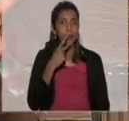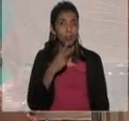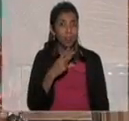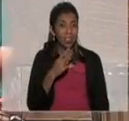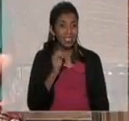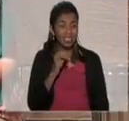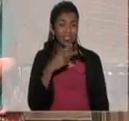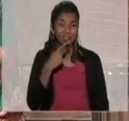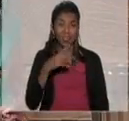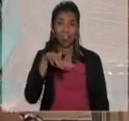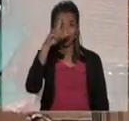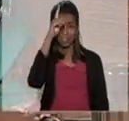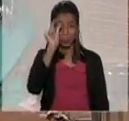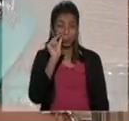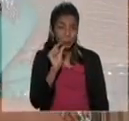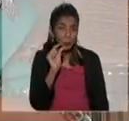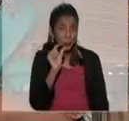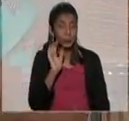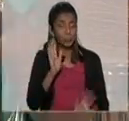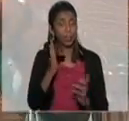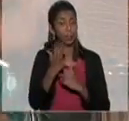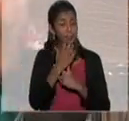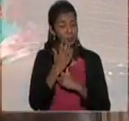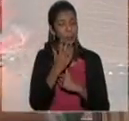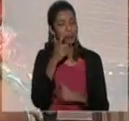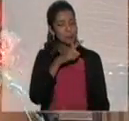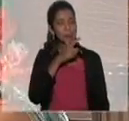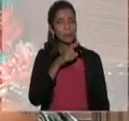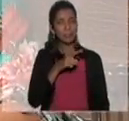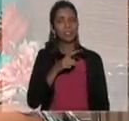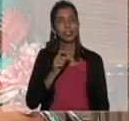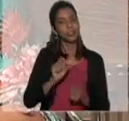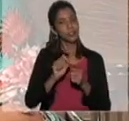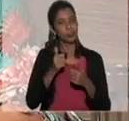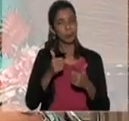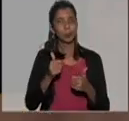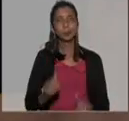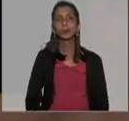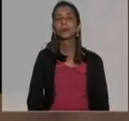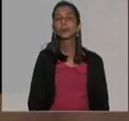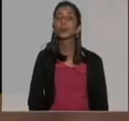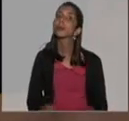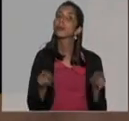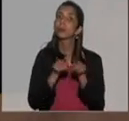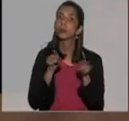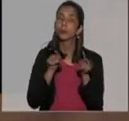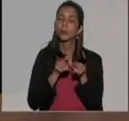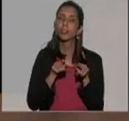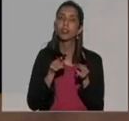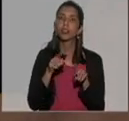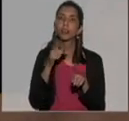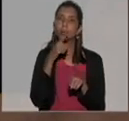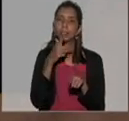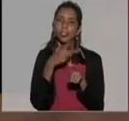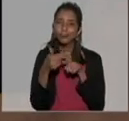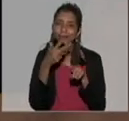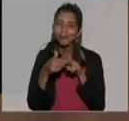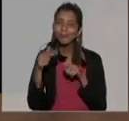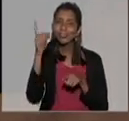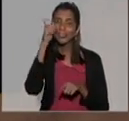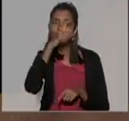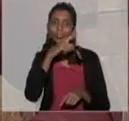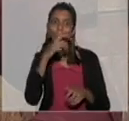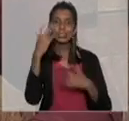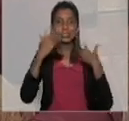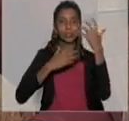seer 1% falar alemão sua mãe já tá no lucro mas eu fiz bonito eu fiz bonito fez muito bem foi um Bacana também vencer mais esse desafio